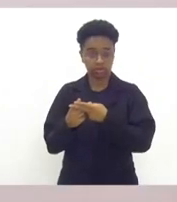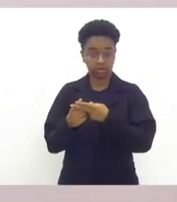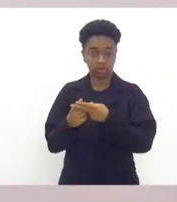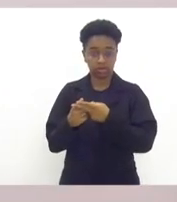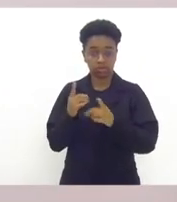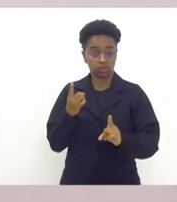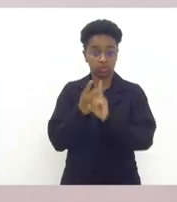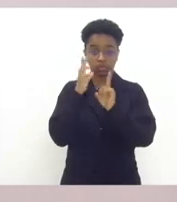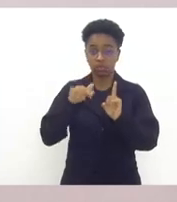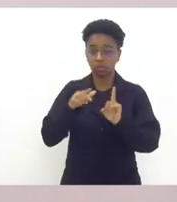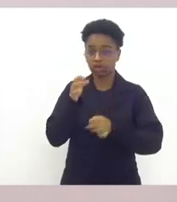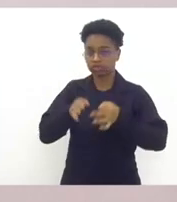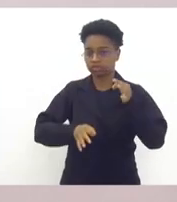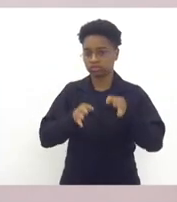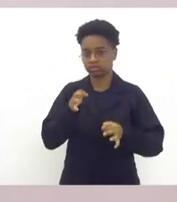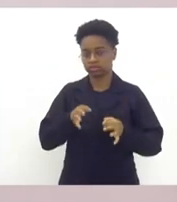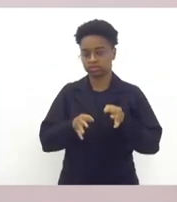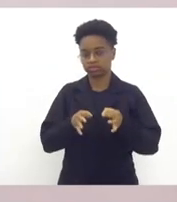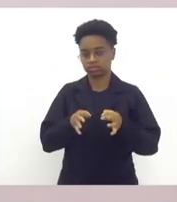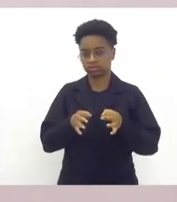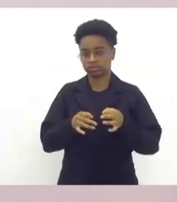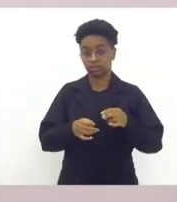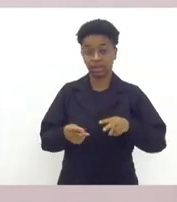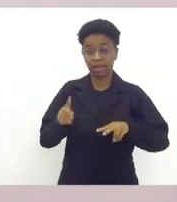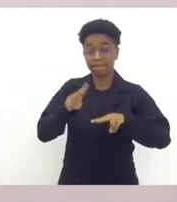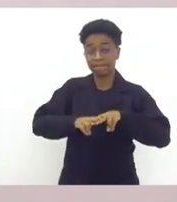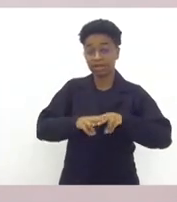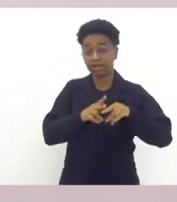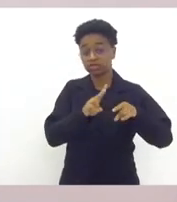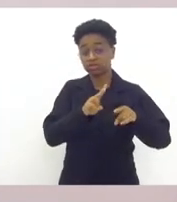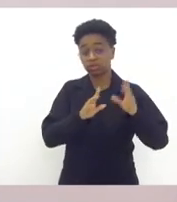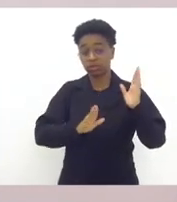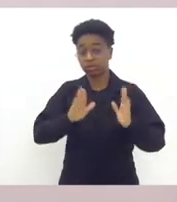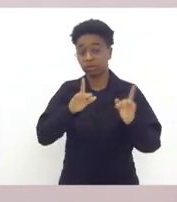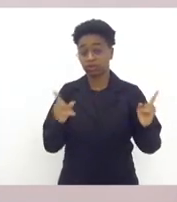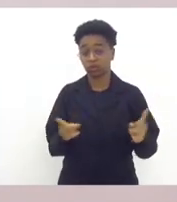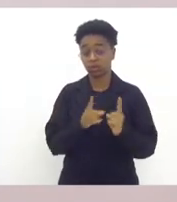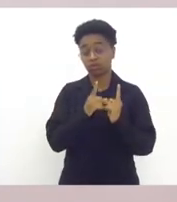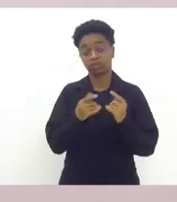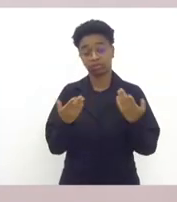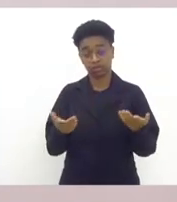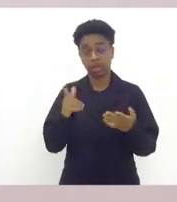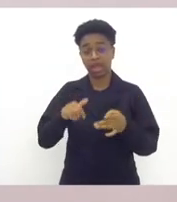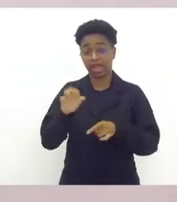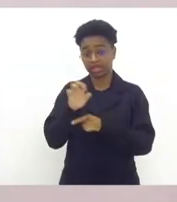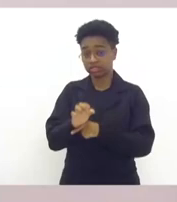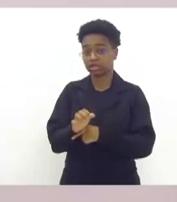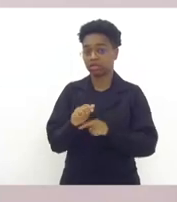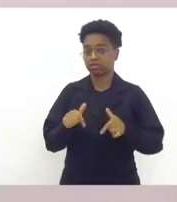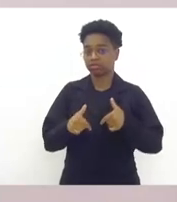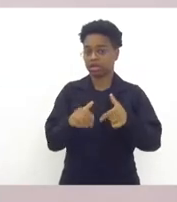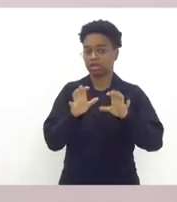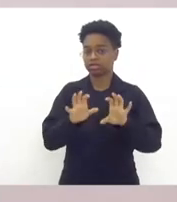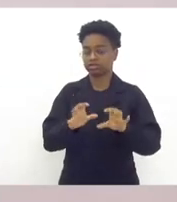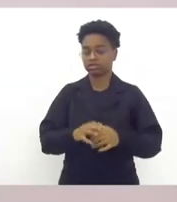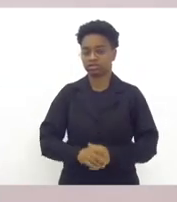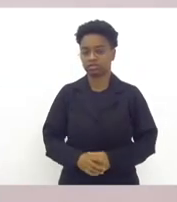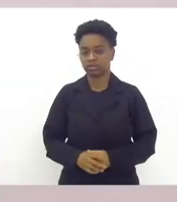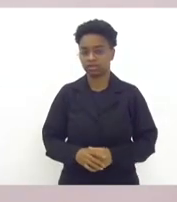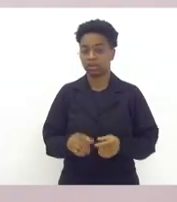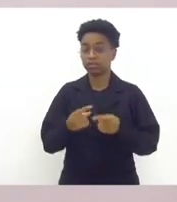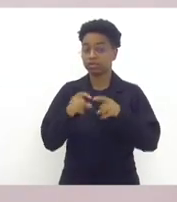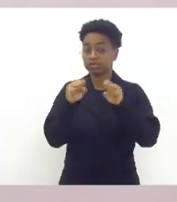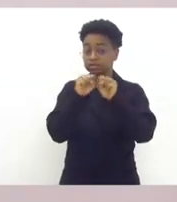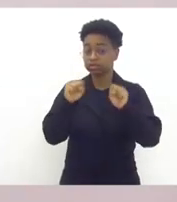juiz. Estão como presos provisórios. Isso é o Estado que está fazendo. Isso é o sistema